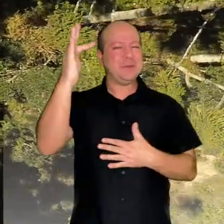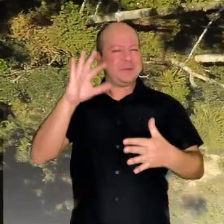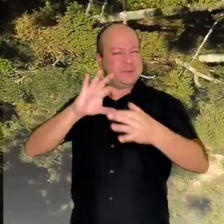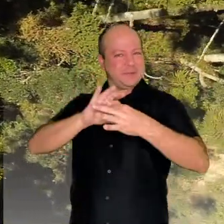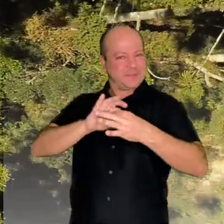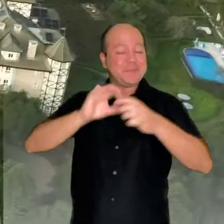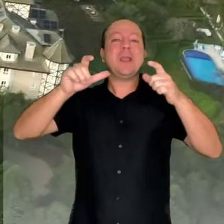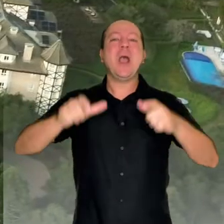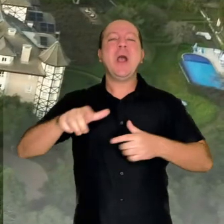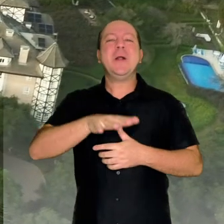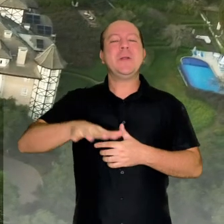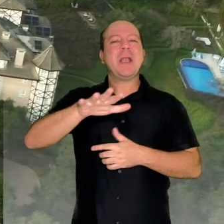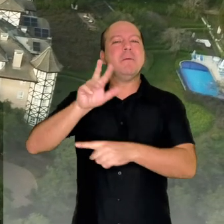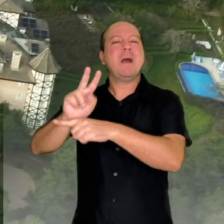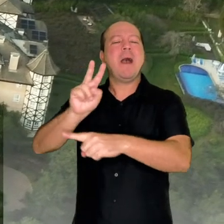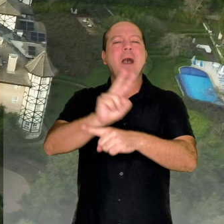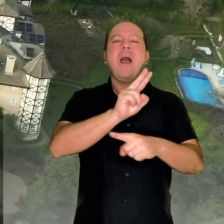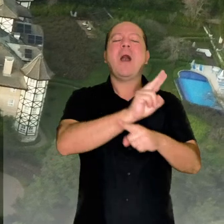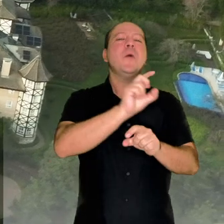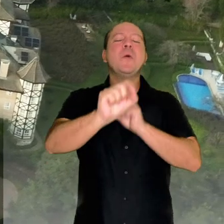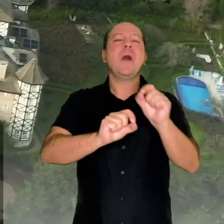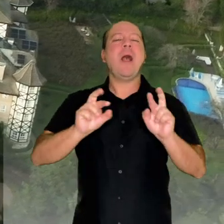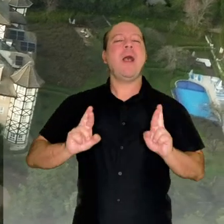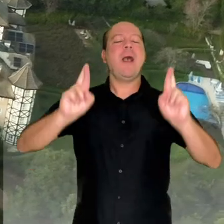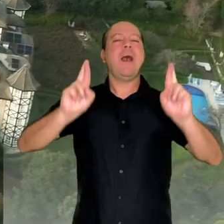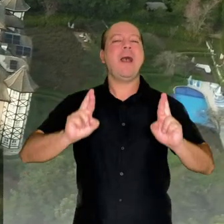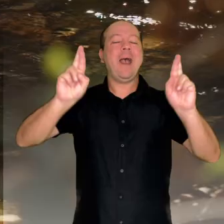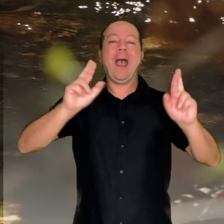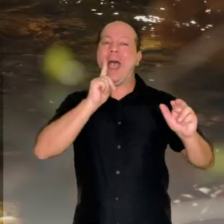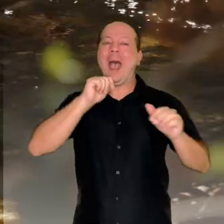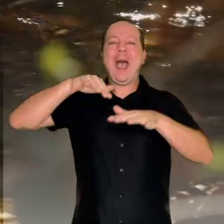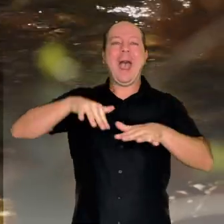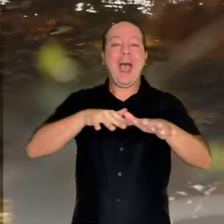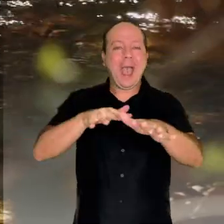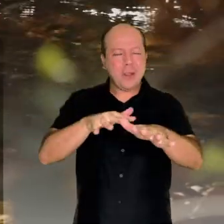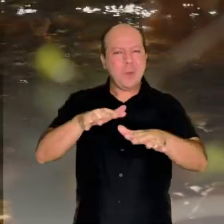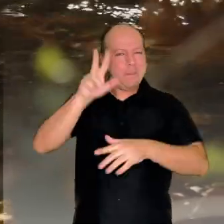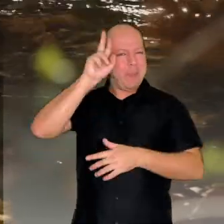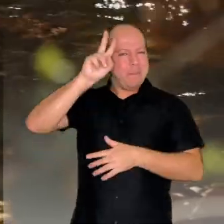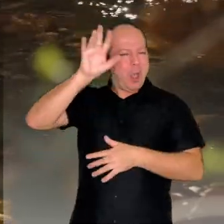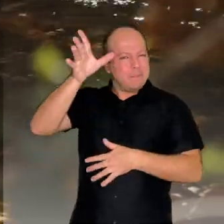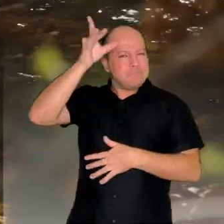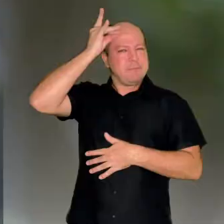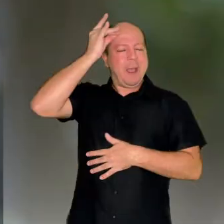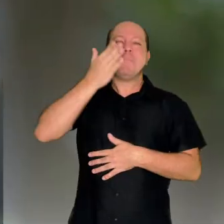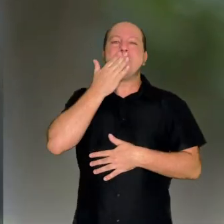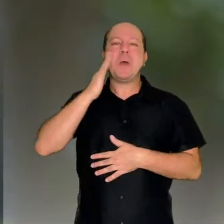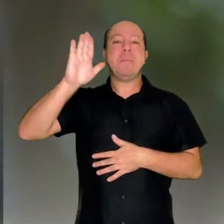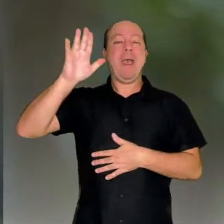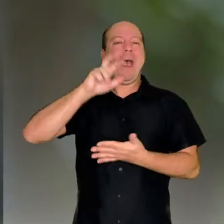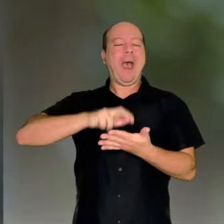o futuro. Lugar onde a preservação se traduz em esperança e as águas guardam não só a memória,